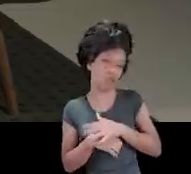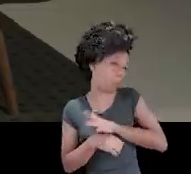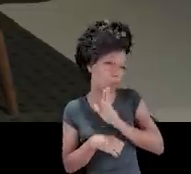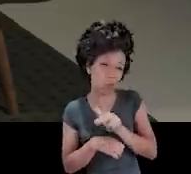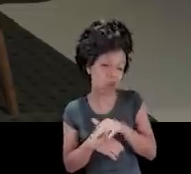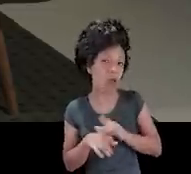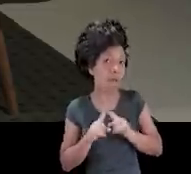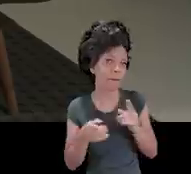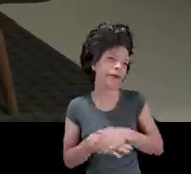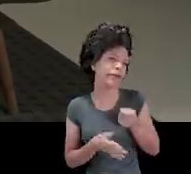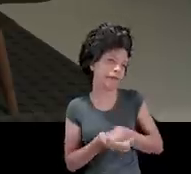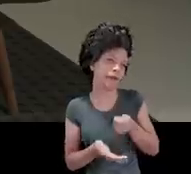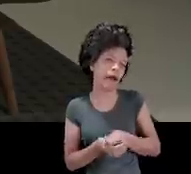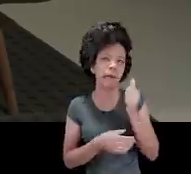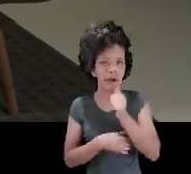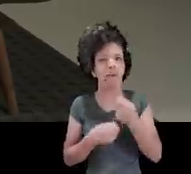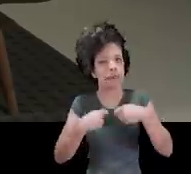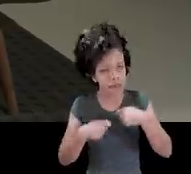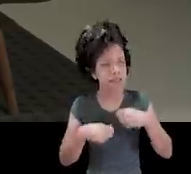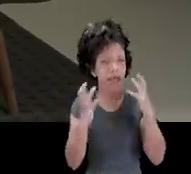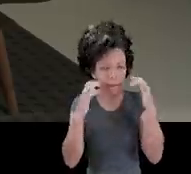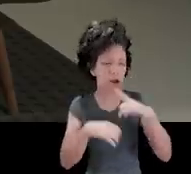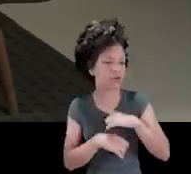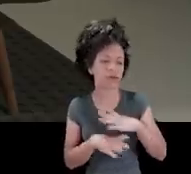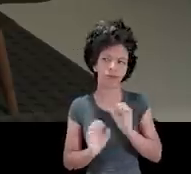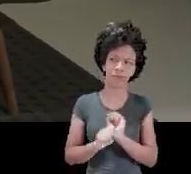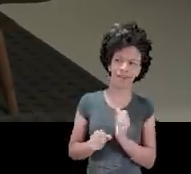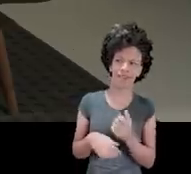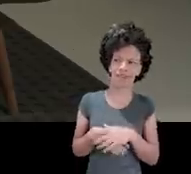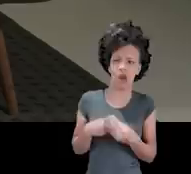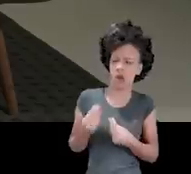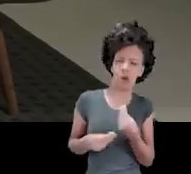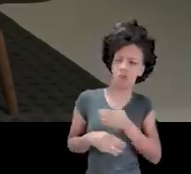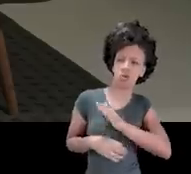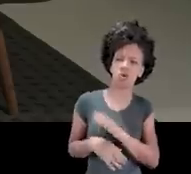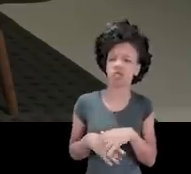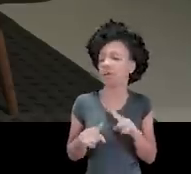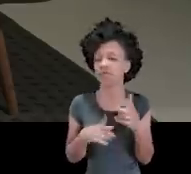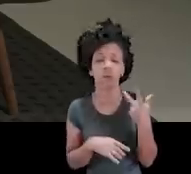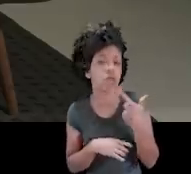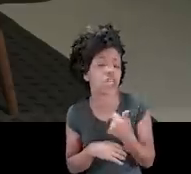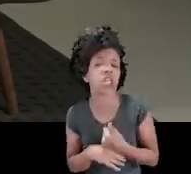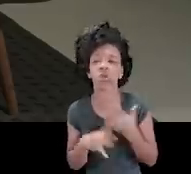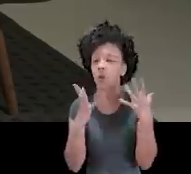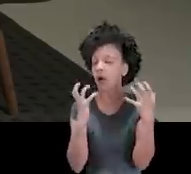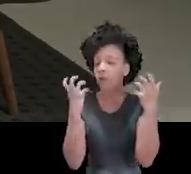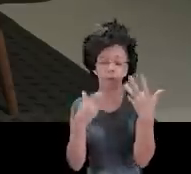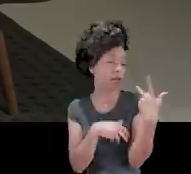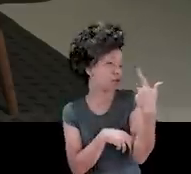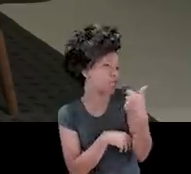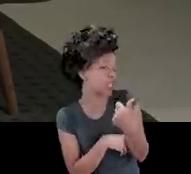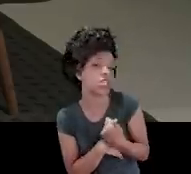isso é tão implantado na mulher de ter cabelo, eu ficava assim, nossa, mas peraí, como assim eu não gosto de ter cabelo? Ai, você é tão bonita! É, por que que seu você... cabelo